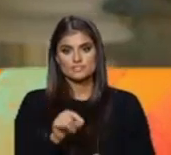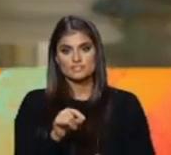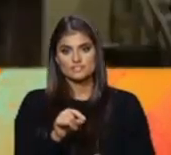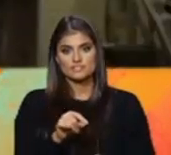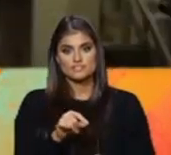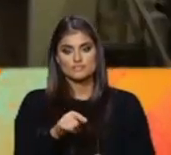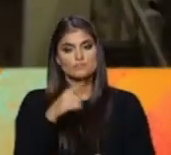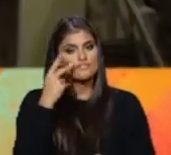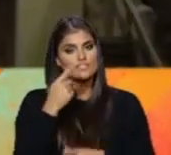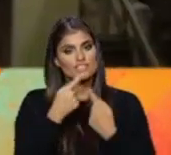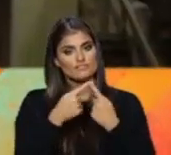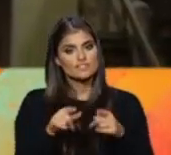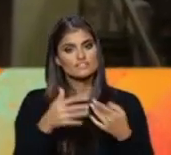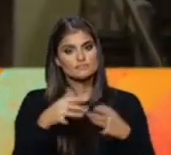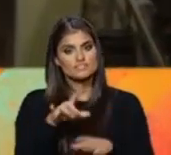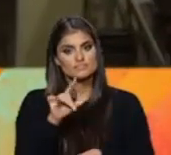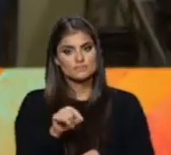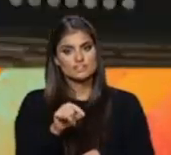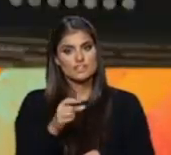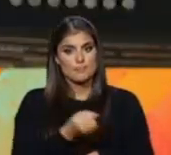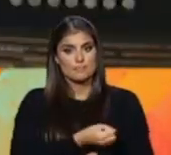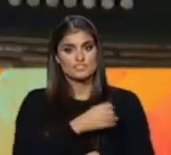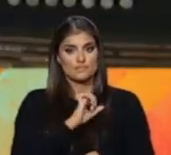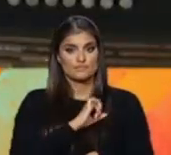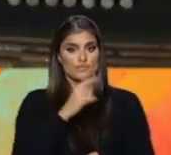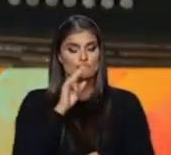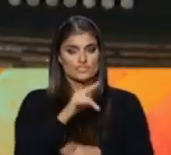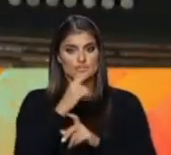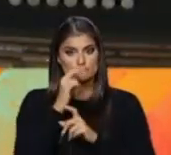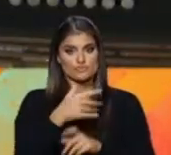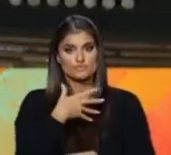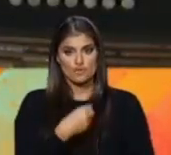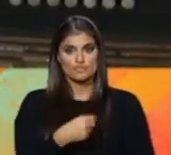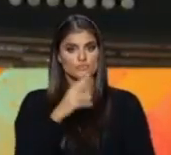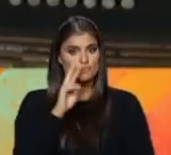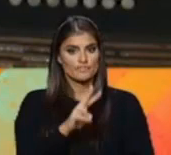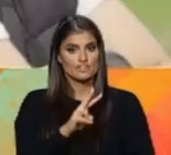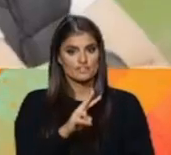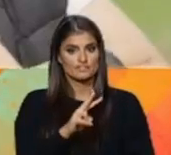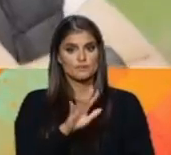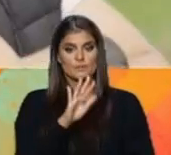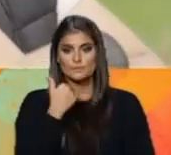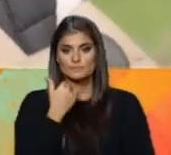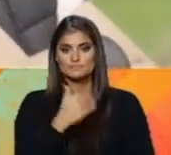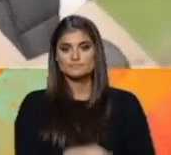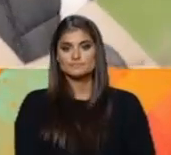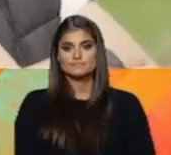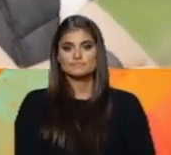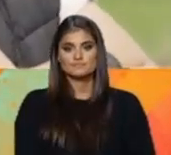completamente diferente, mas no fundo isto é a minha paixão e vejo que as pessoas gostam de me ver a fazê-lo.